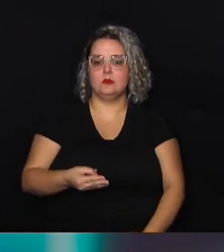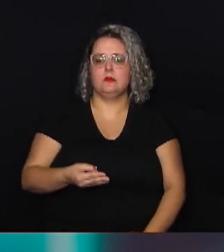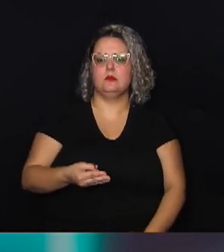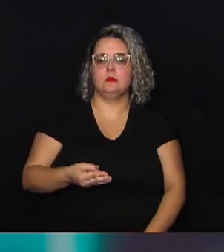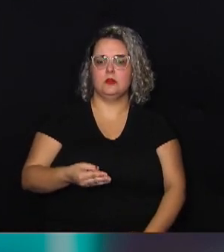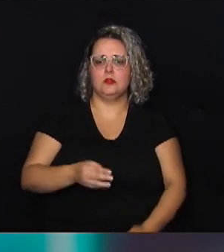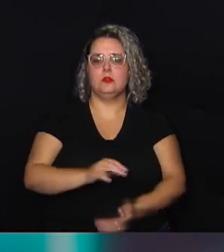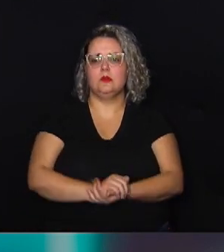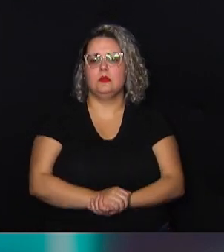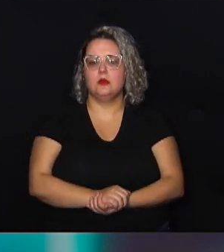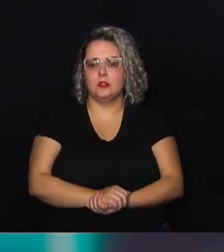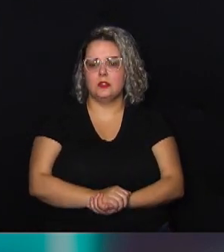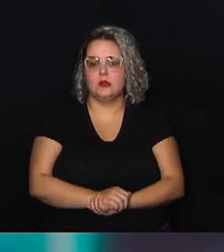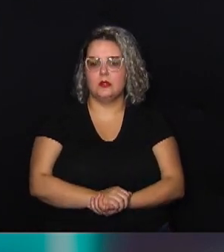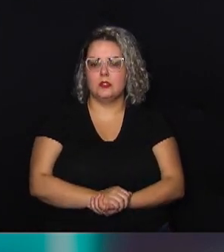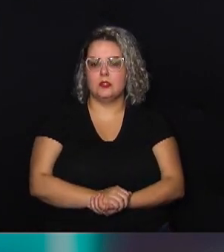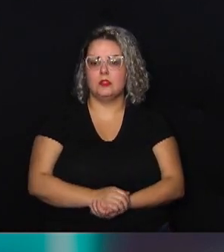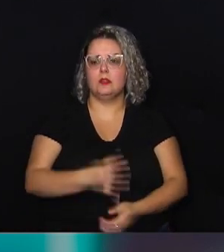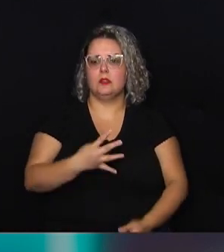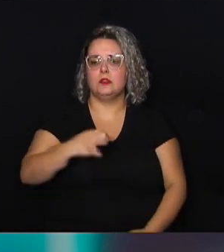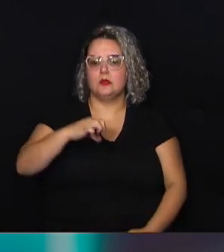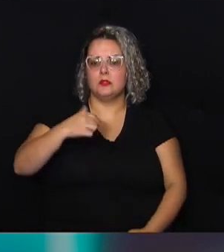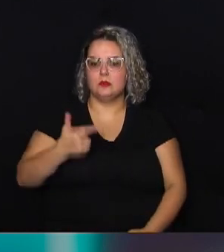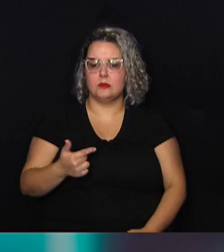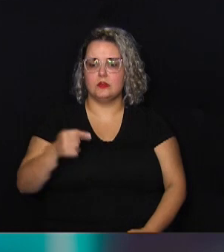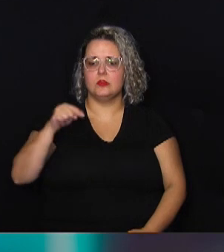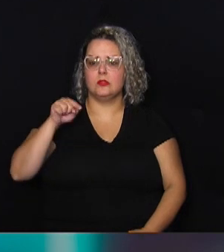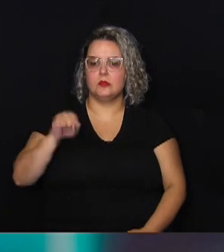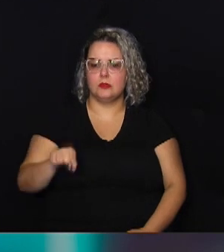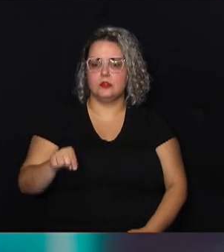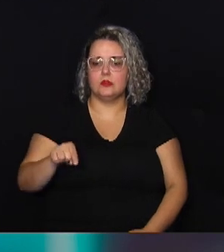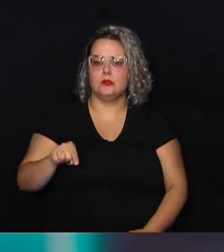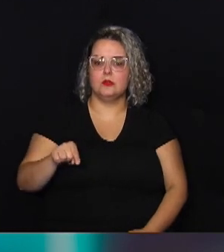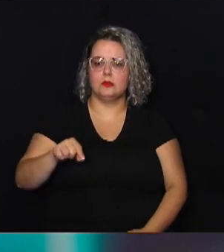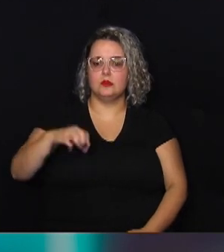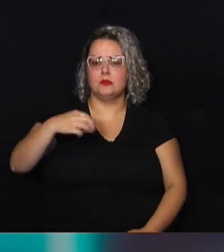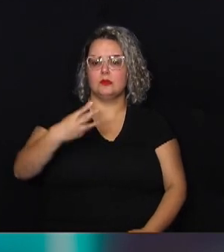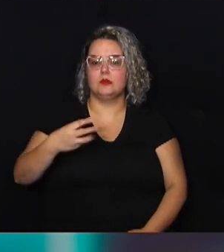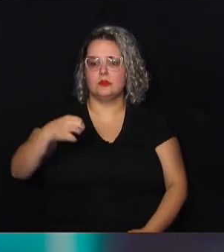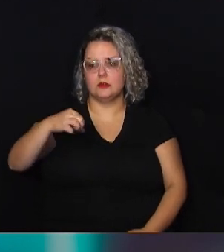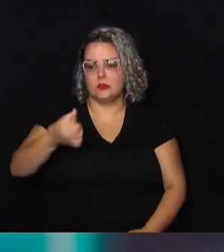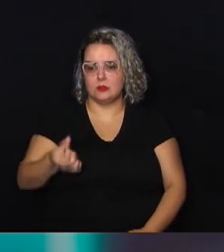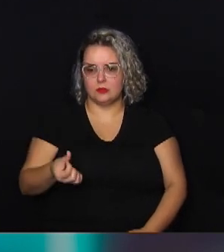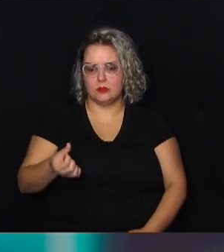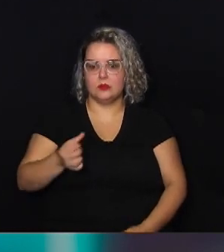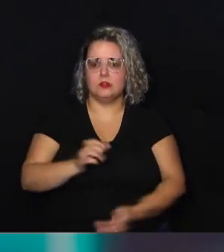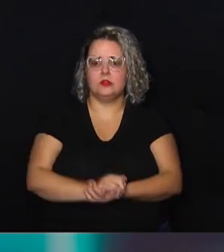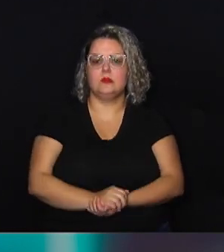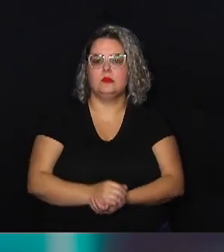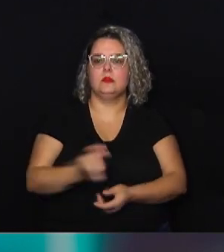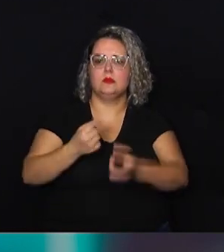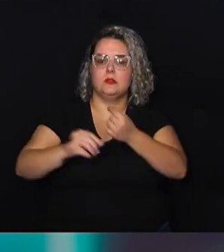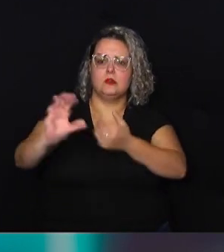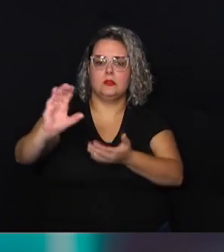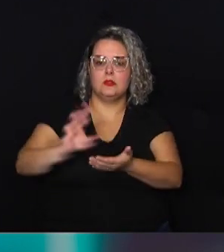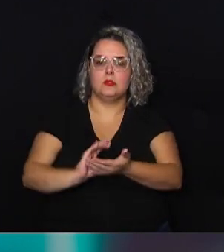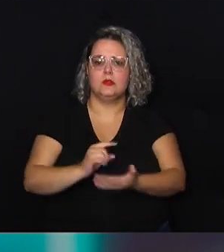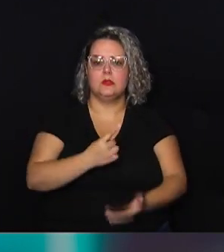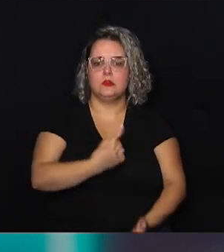3.389.396, que são impostos municipais, transferência da União